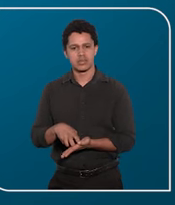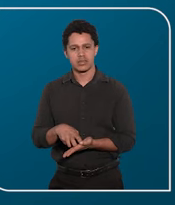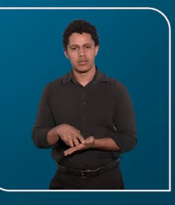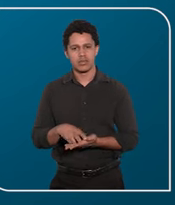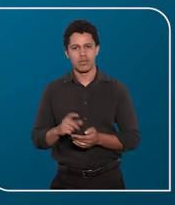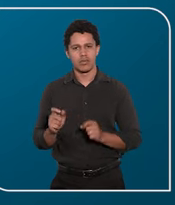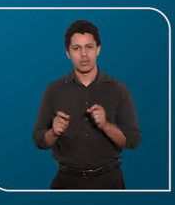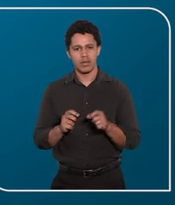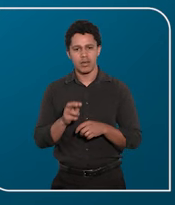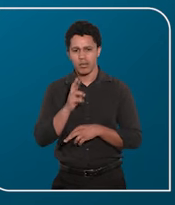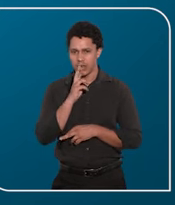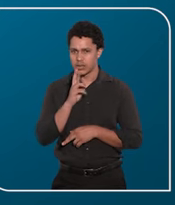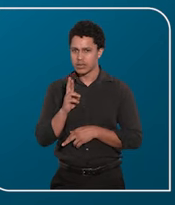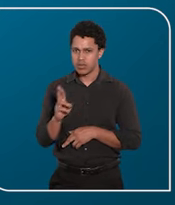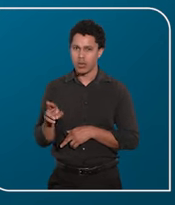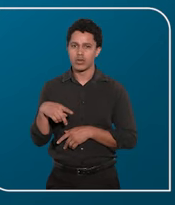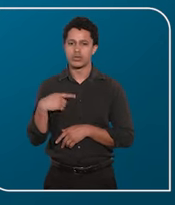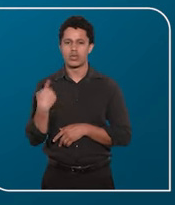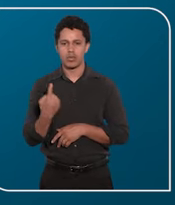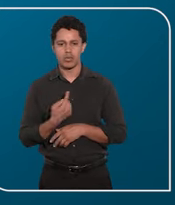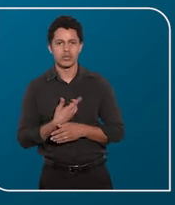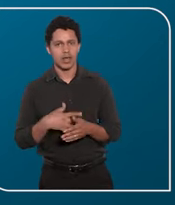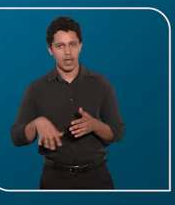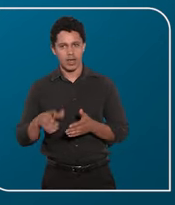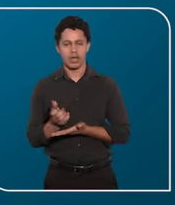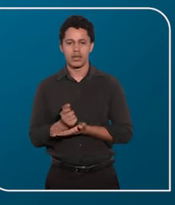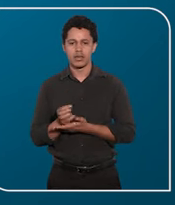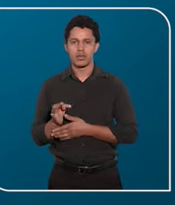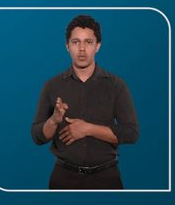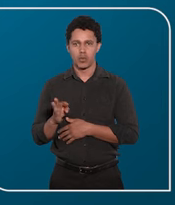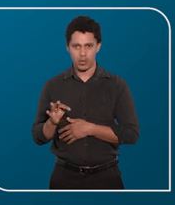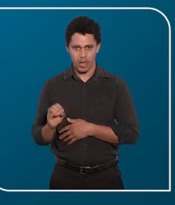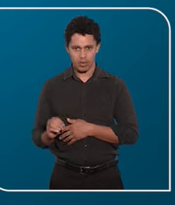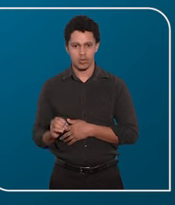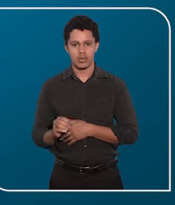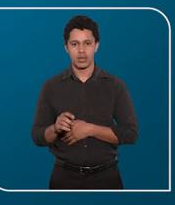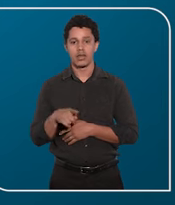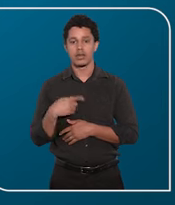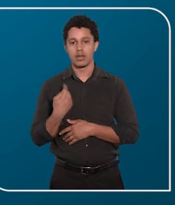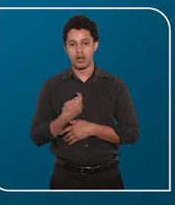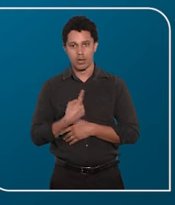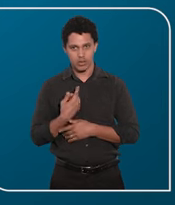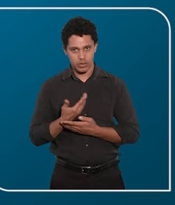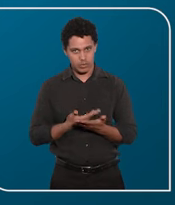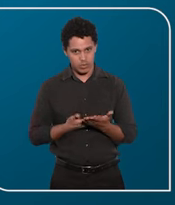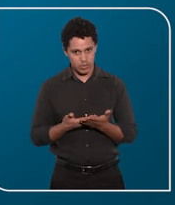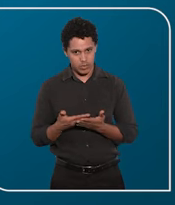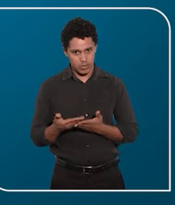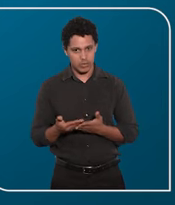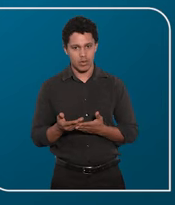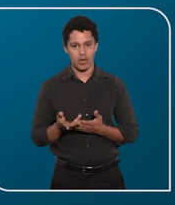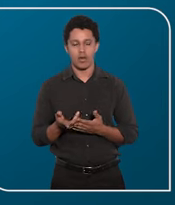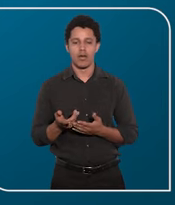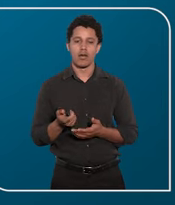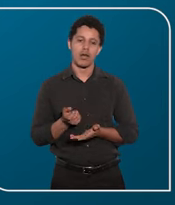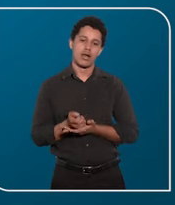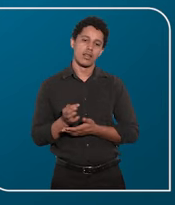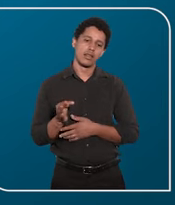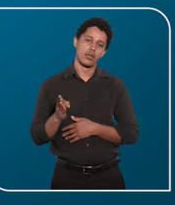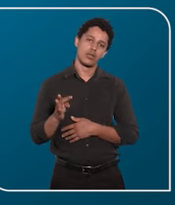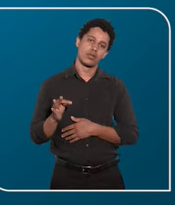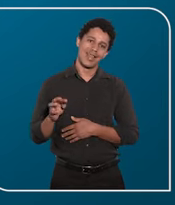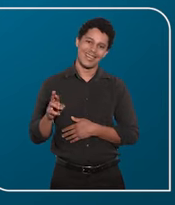resposta fundada no nosso direito tributário. E aí o que passamos nós, tributaristas, aí eu vou falar como tributarista,